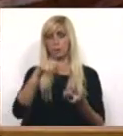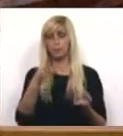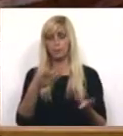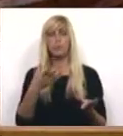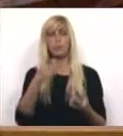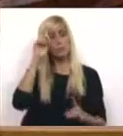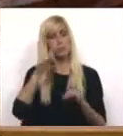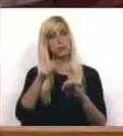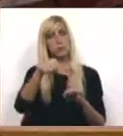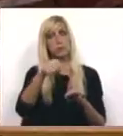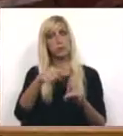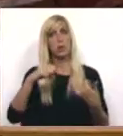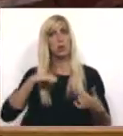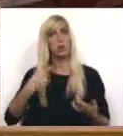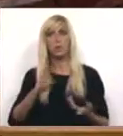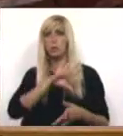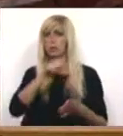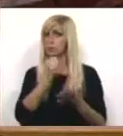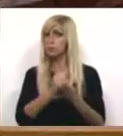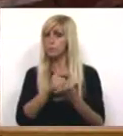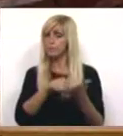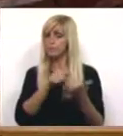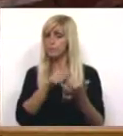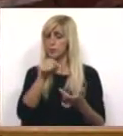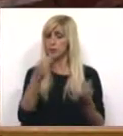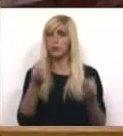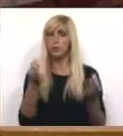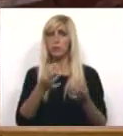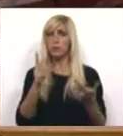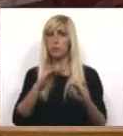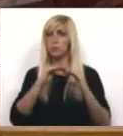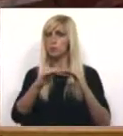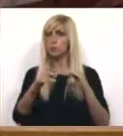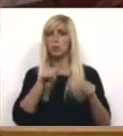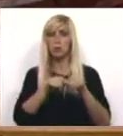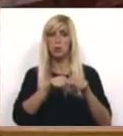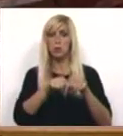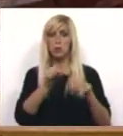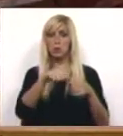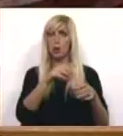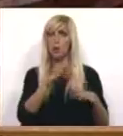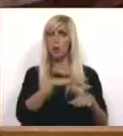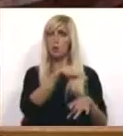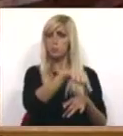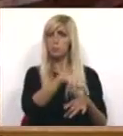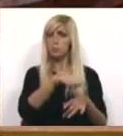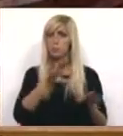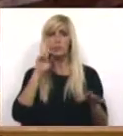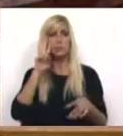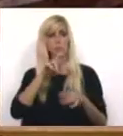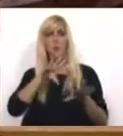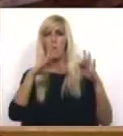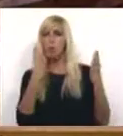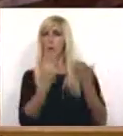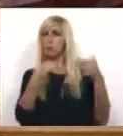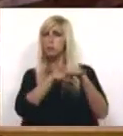Para isso, é para os verdes absolutamente necessário passar a sustentar a política para o setor numa visão global e integrada da